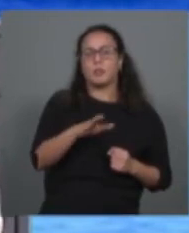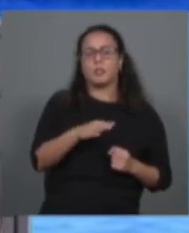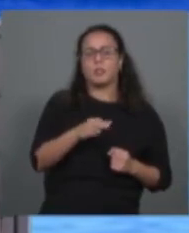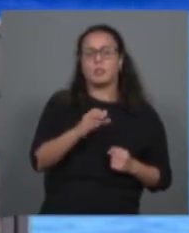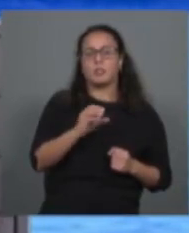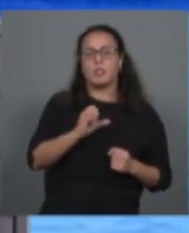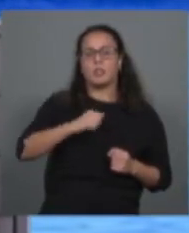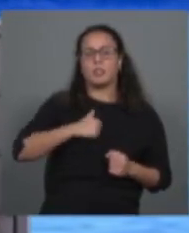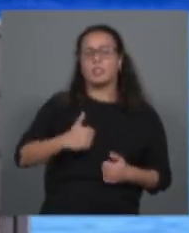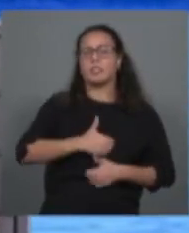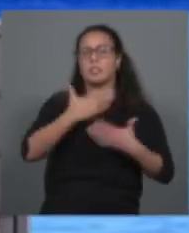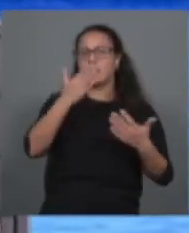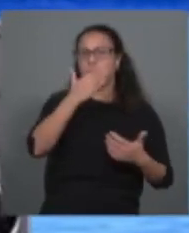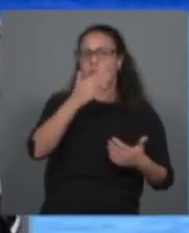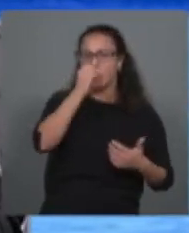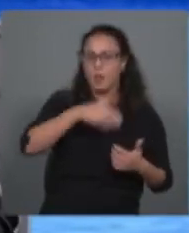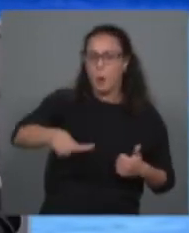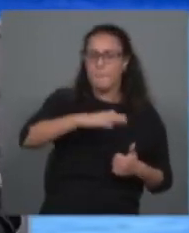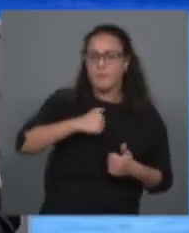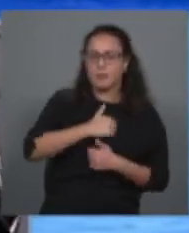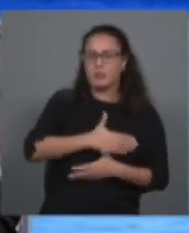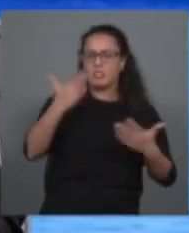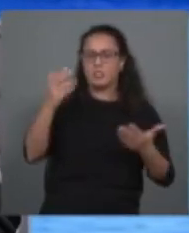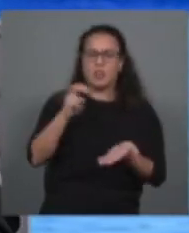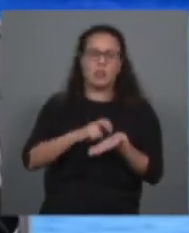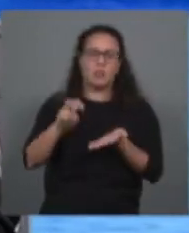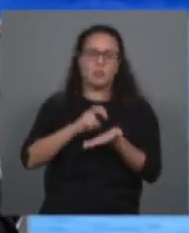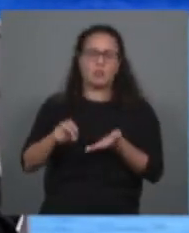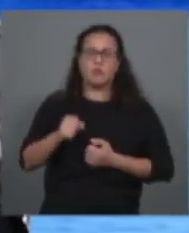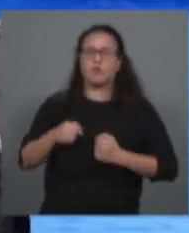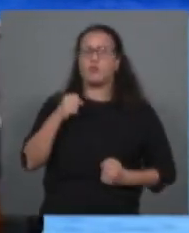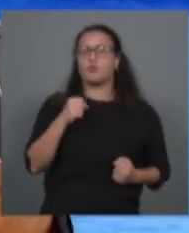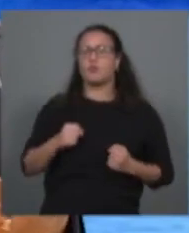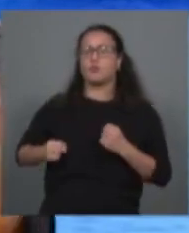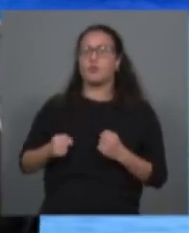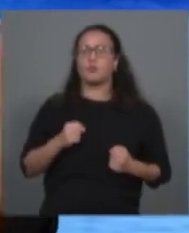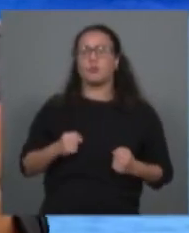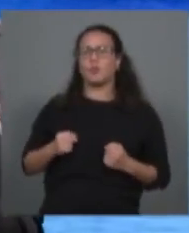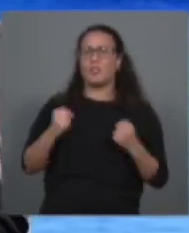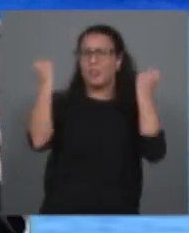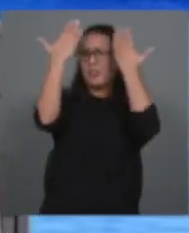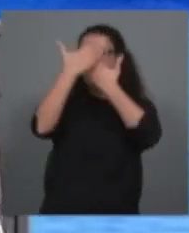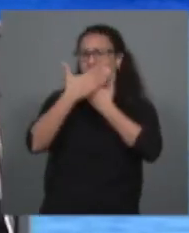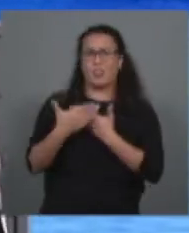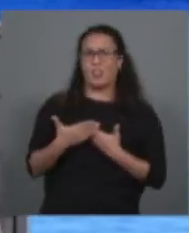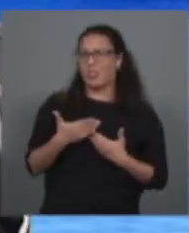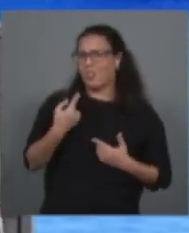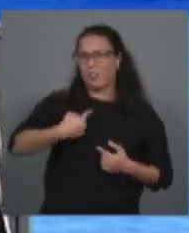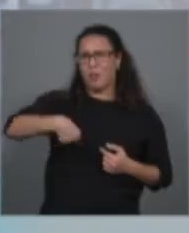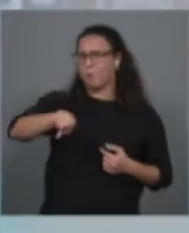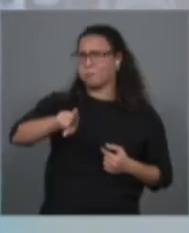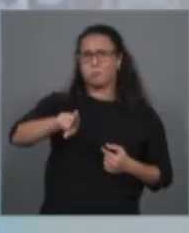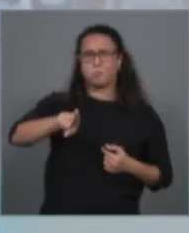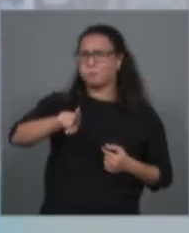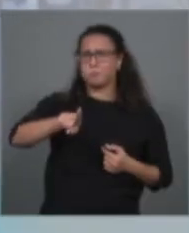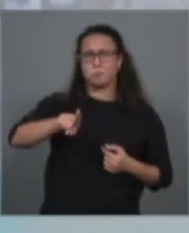que nos veem, não vai ninguém andar a correr à noite. Não vai. As mulheres, em particular as mulheres e as meninas,